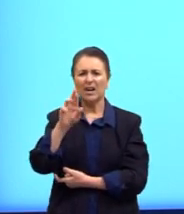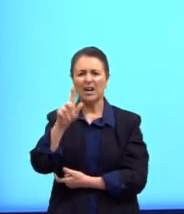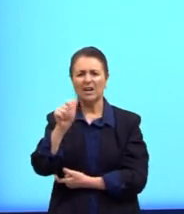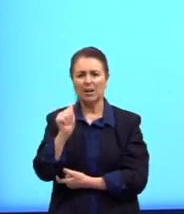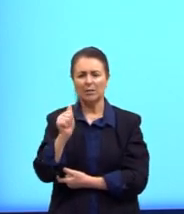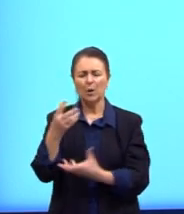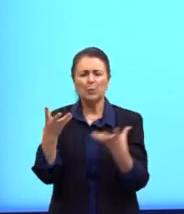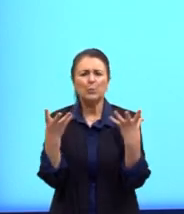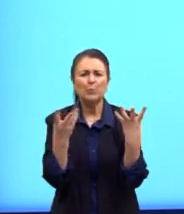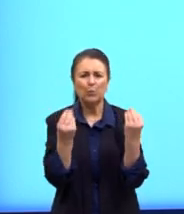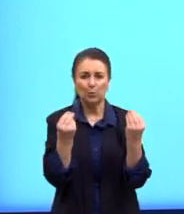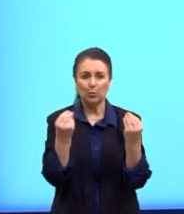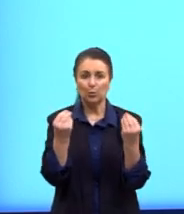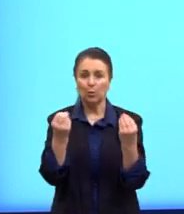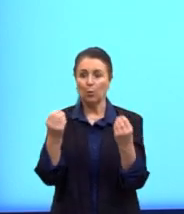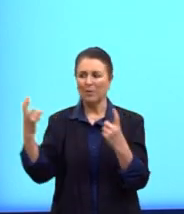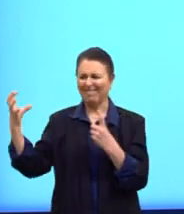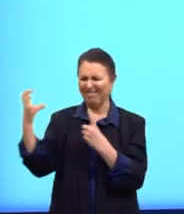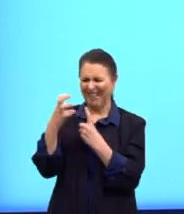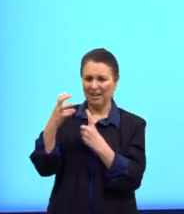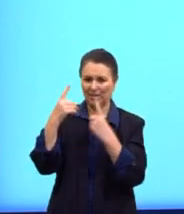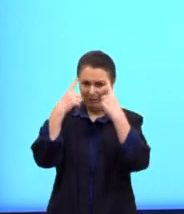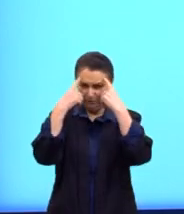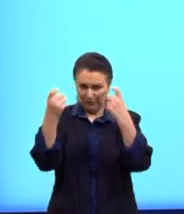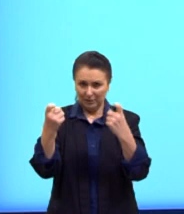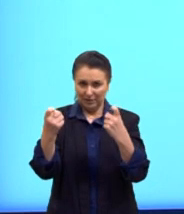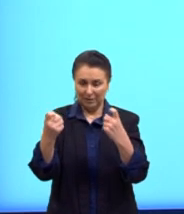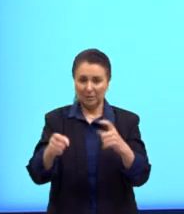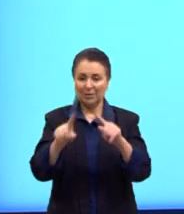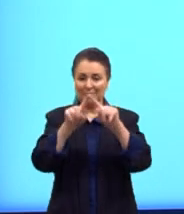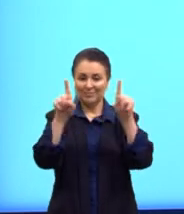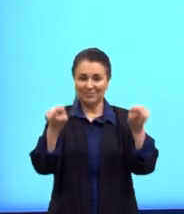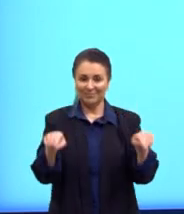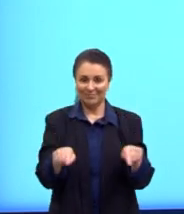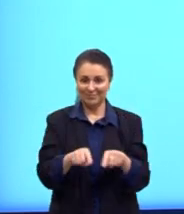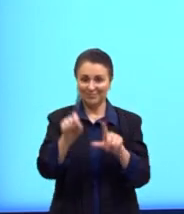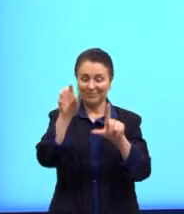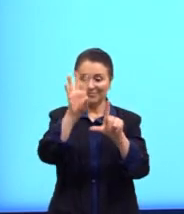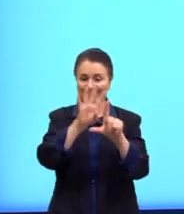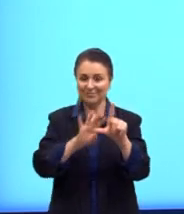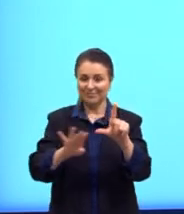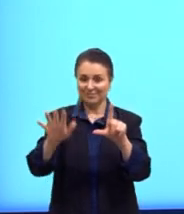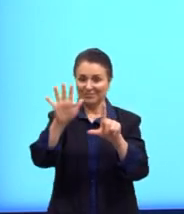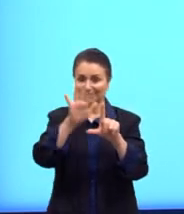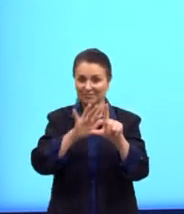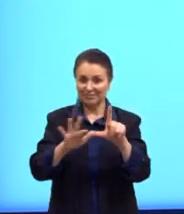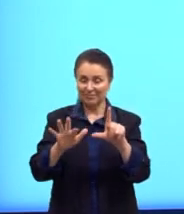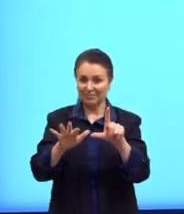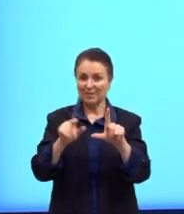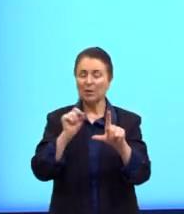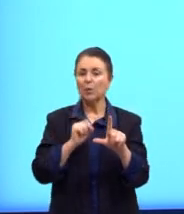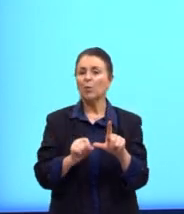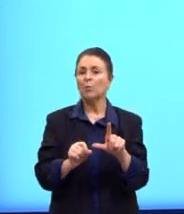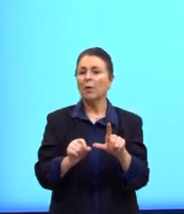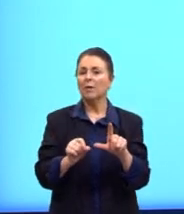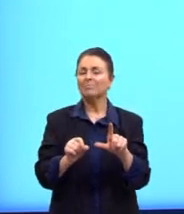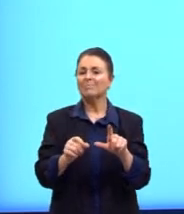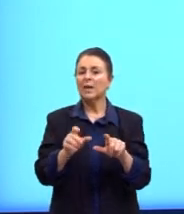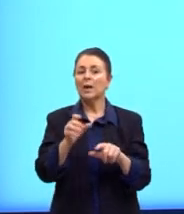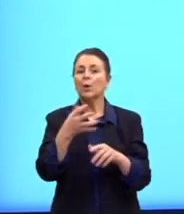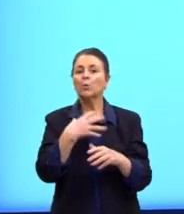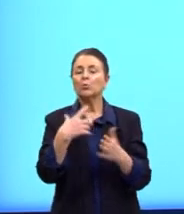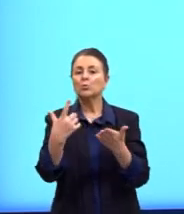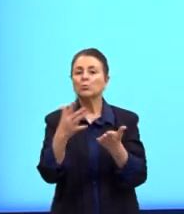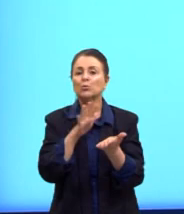ou ataque violenta em geral a charge são apresentadas Como a posição editorial